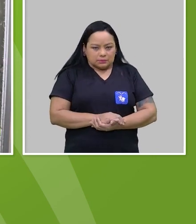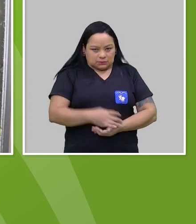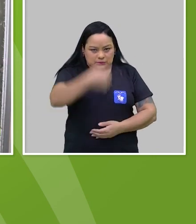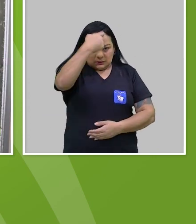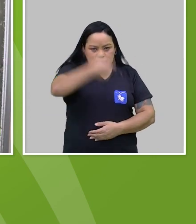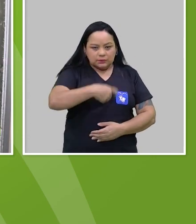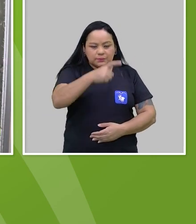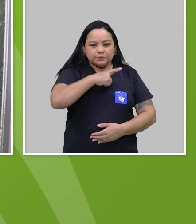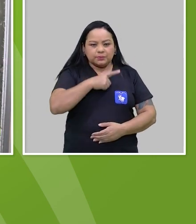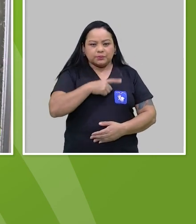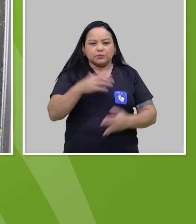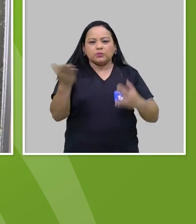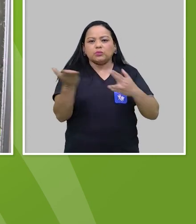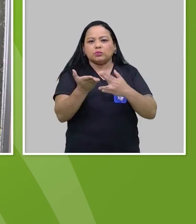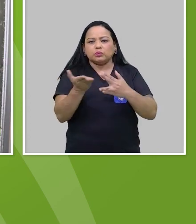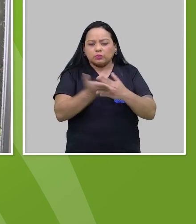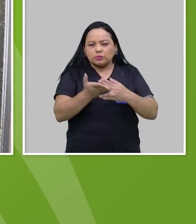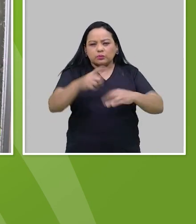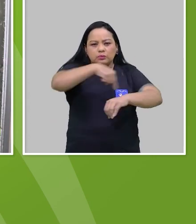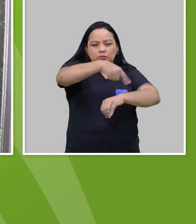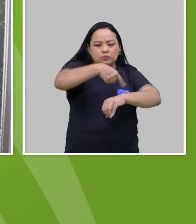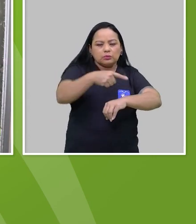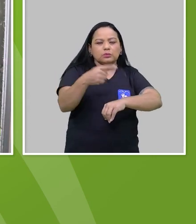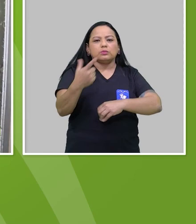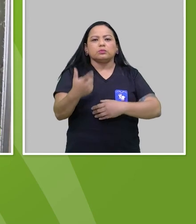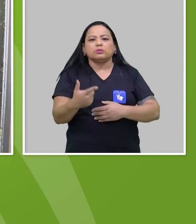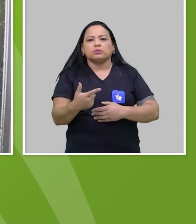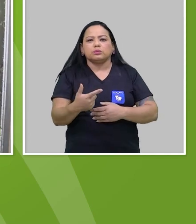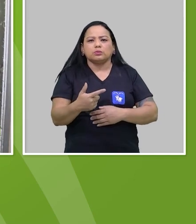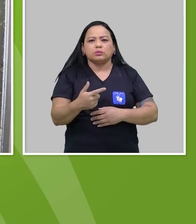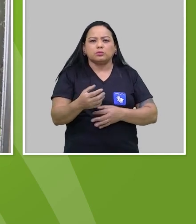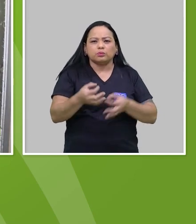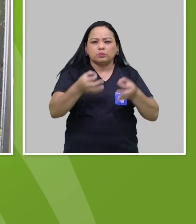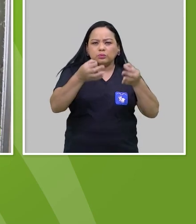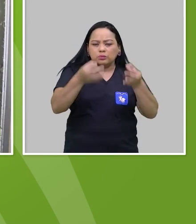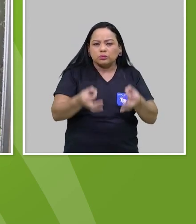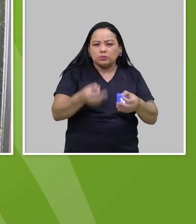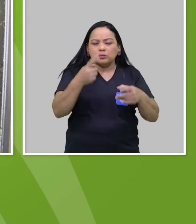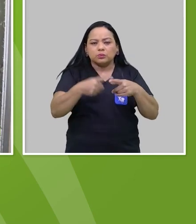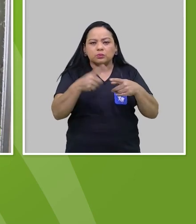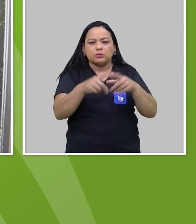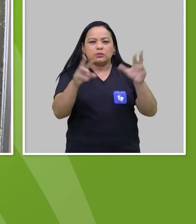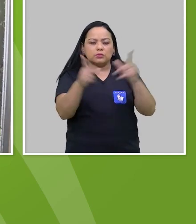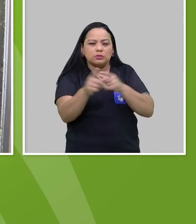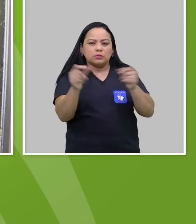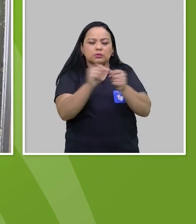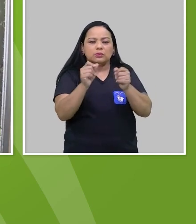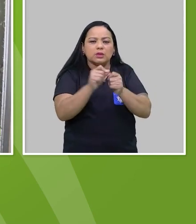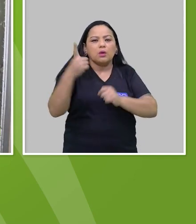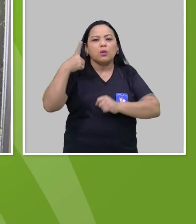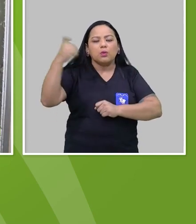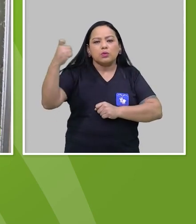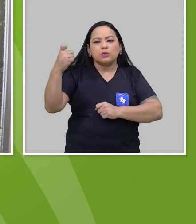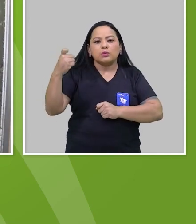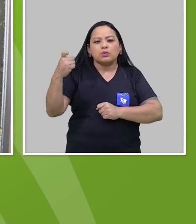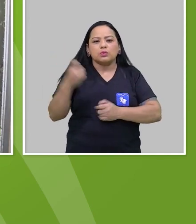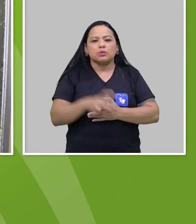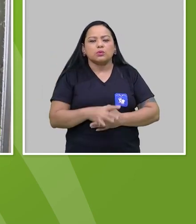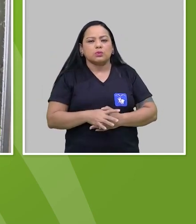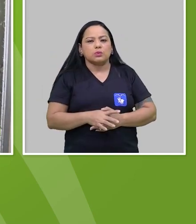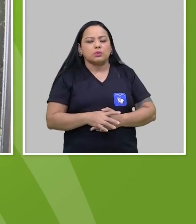o intervalo de tempo não é suficiente para se distinguir o som refletido